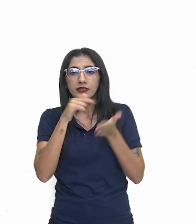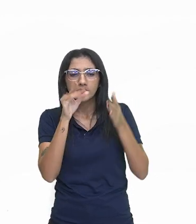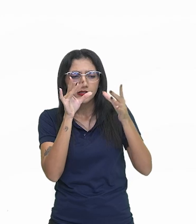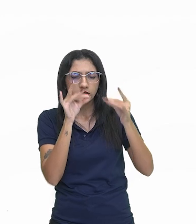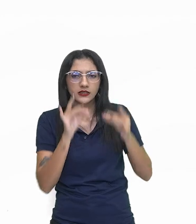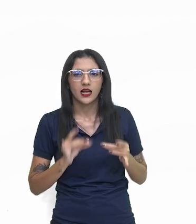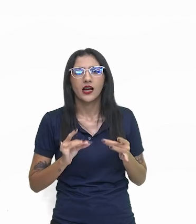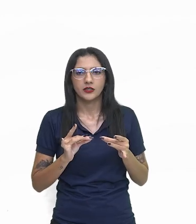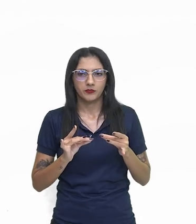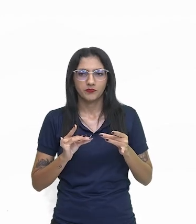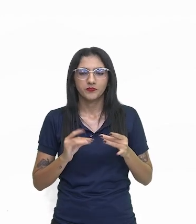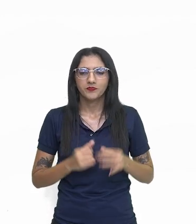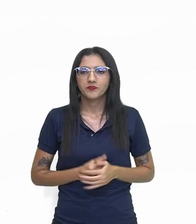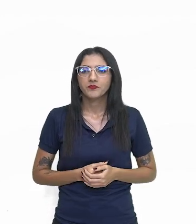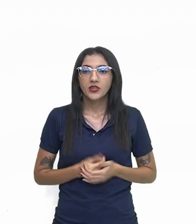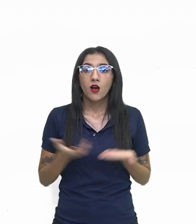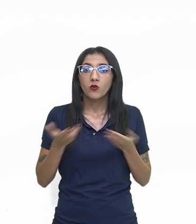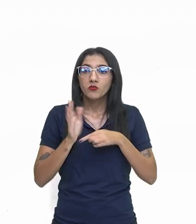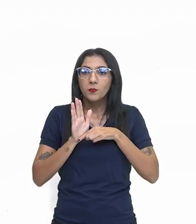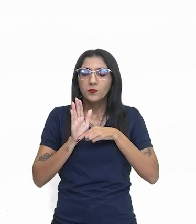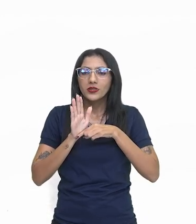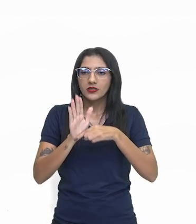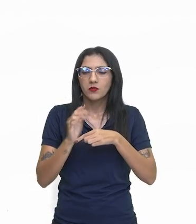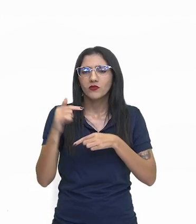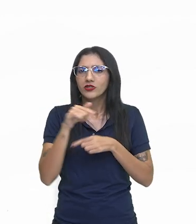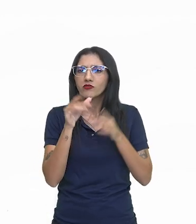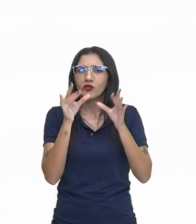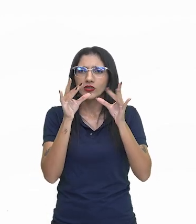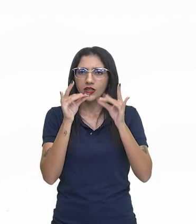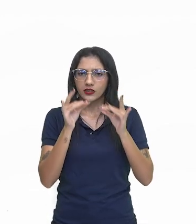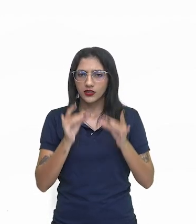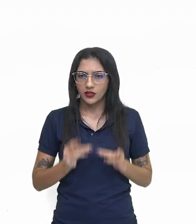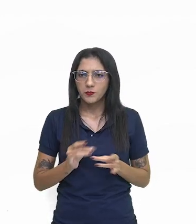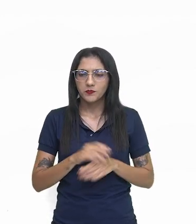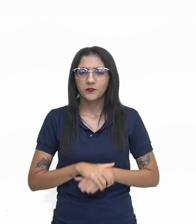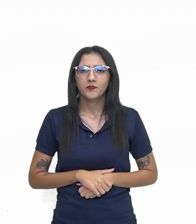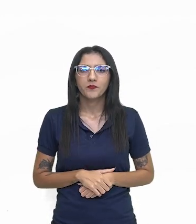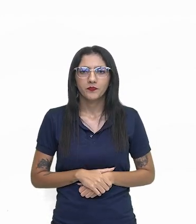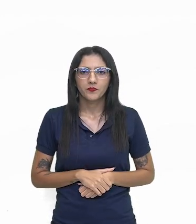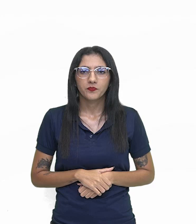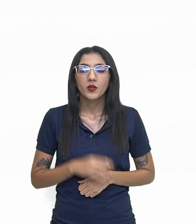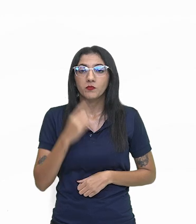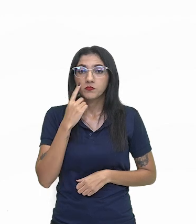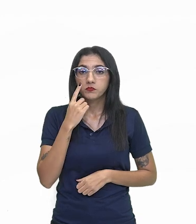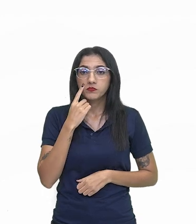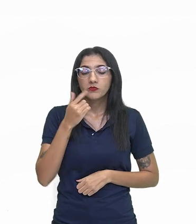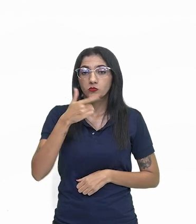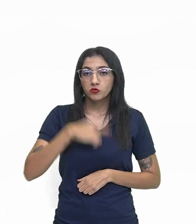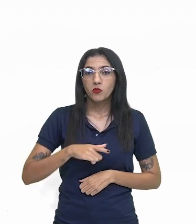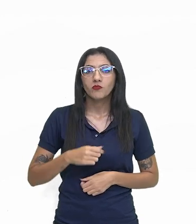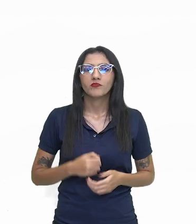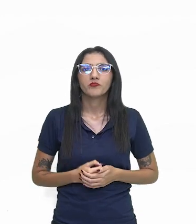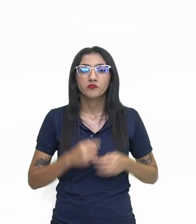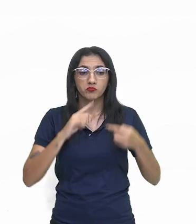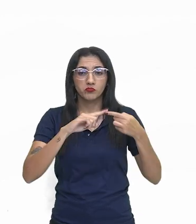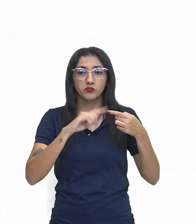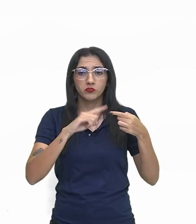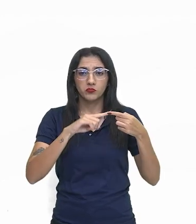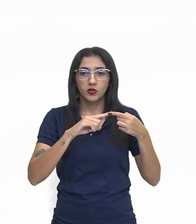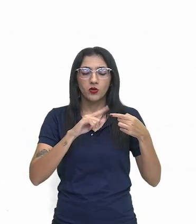parte que eu vou falar aqui para vocês. Olha só, o glúteo máximo é responsável